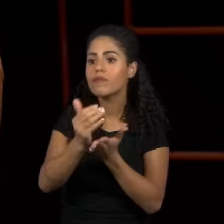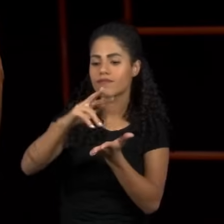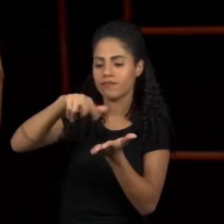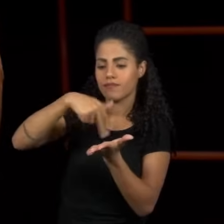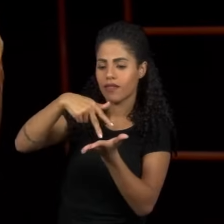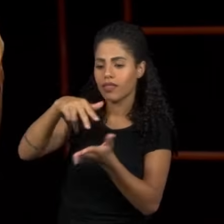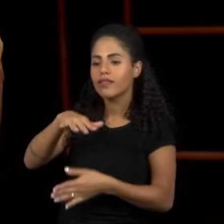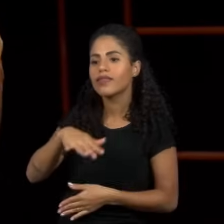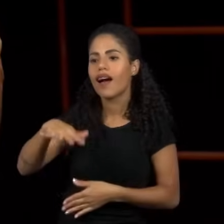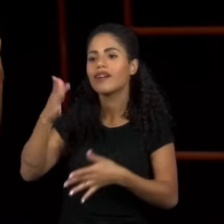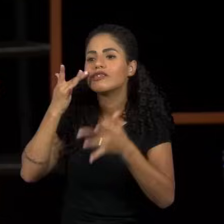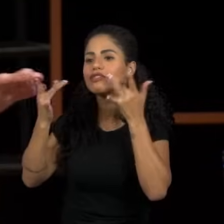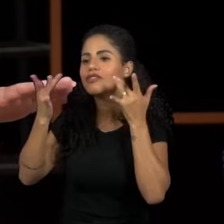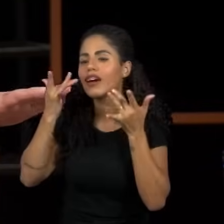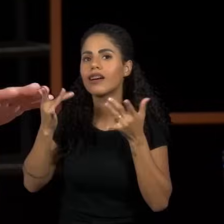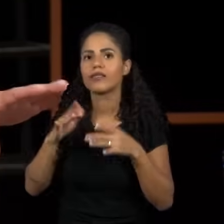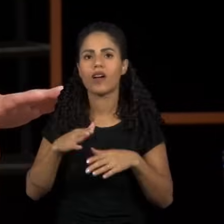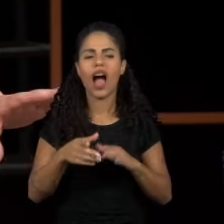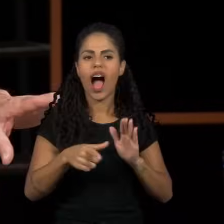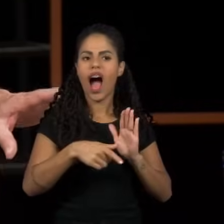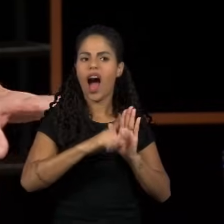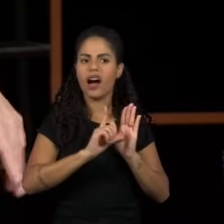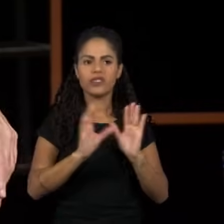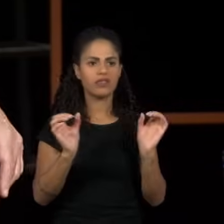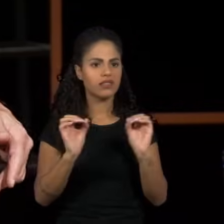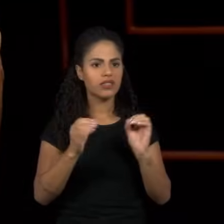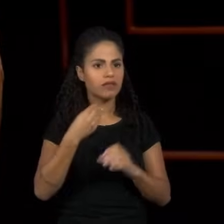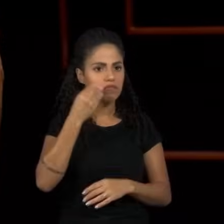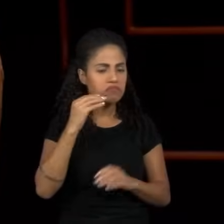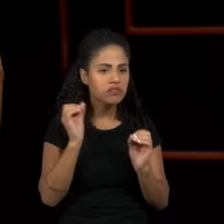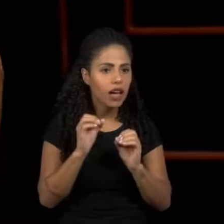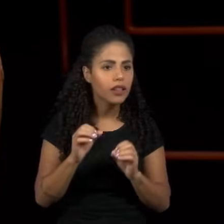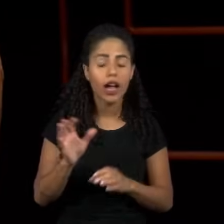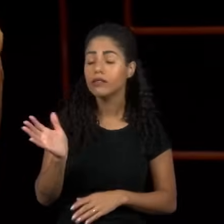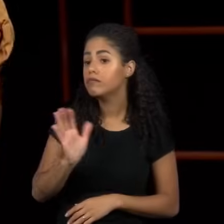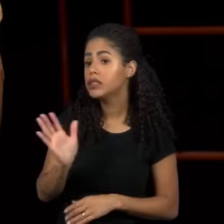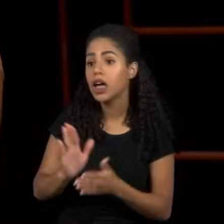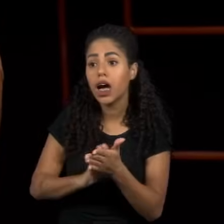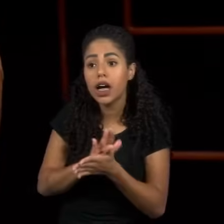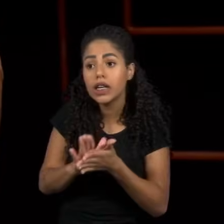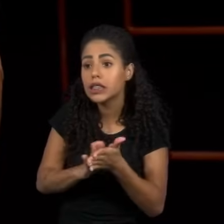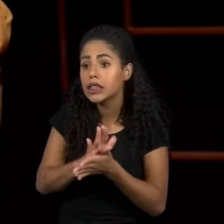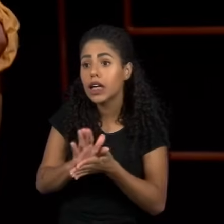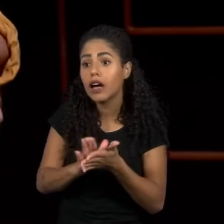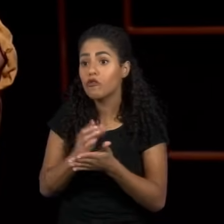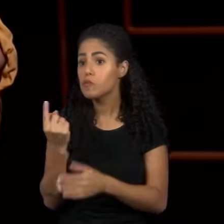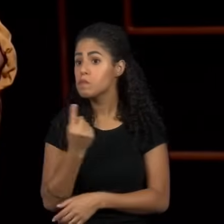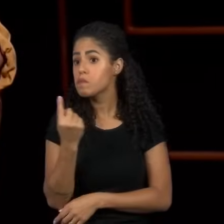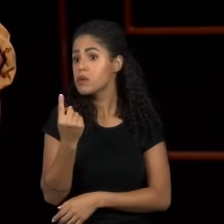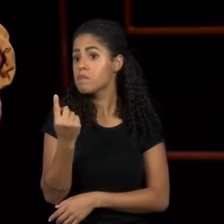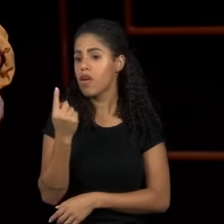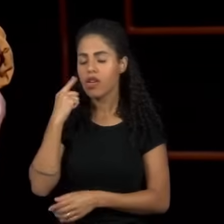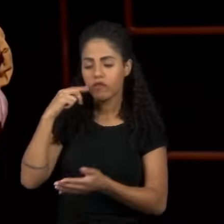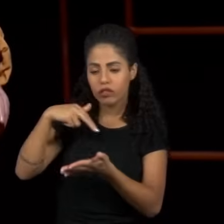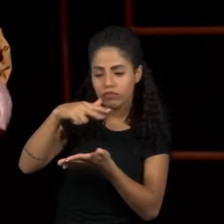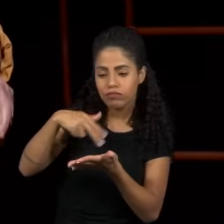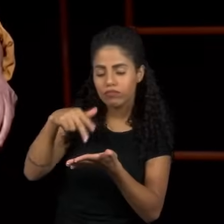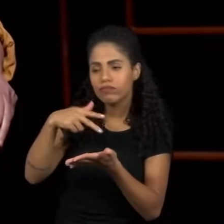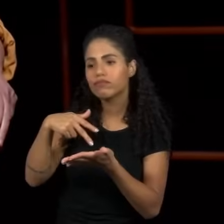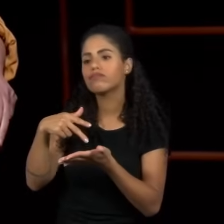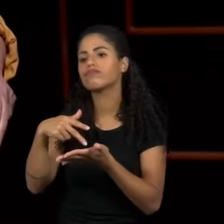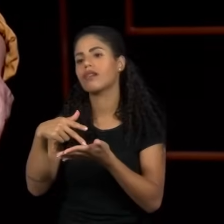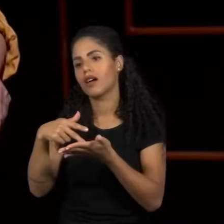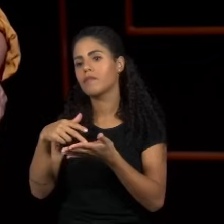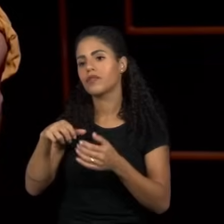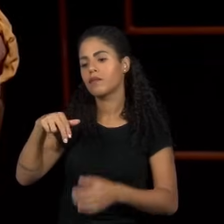teatro. Até então você não tinha experimentado isso? Não, Lilith e a Lua Negra. Sim, tinha feito coisas com Ivaldo